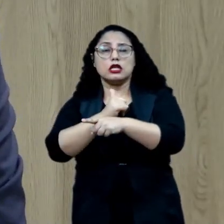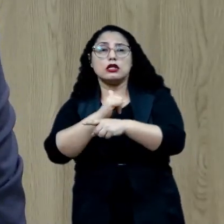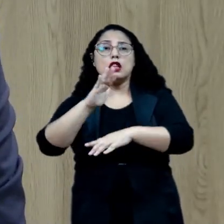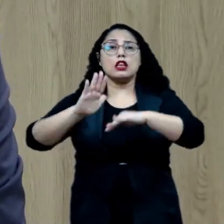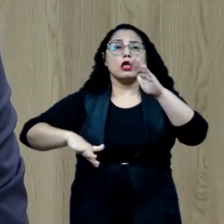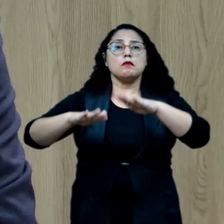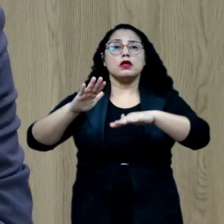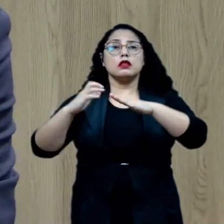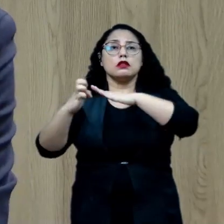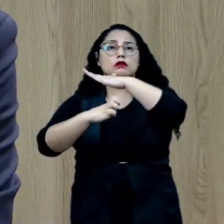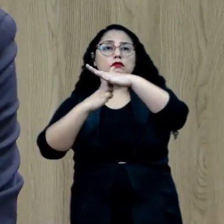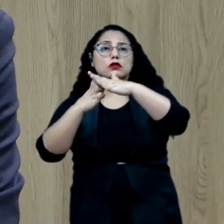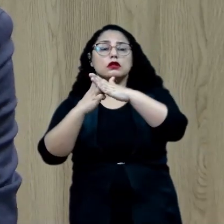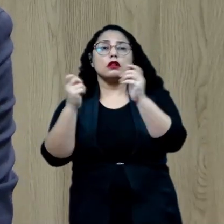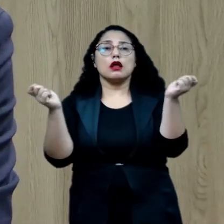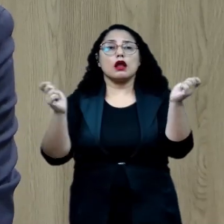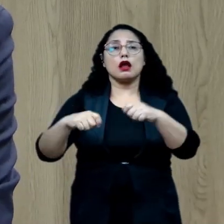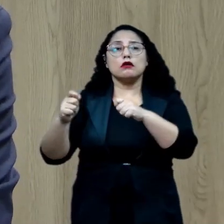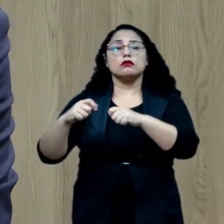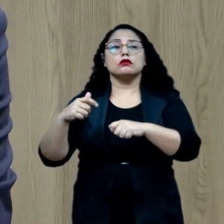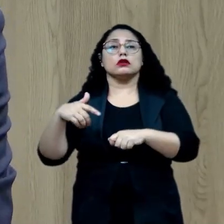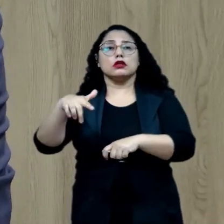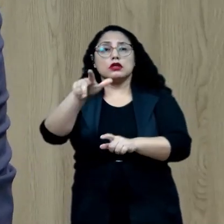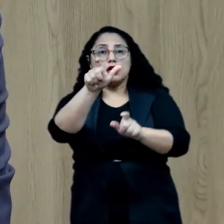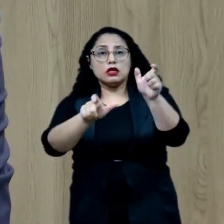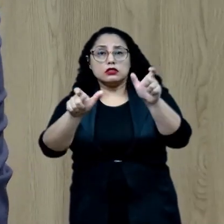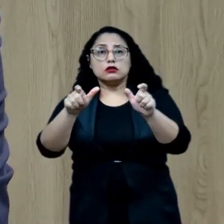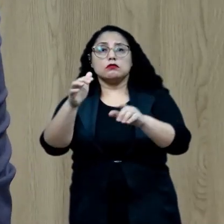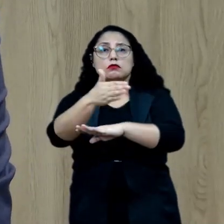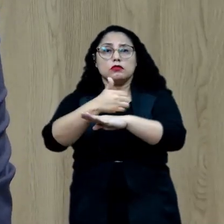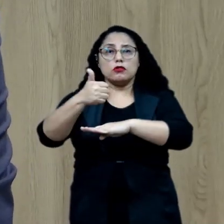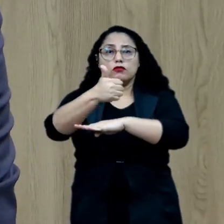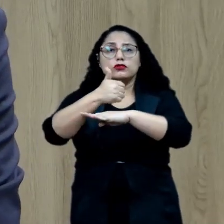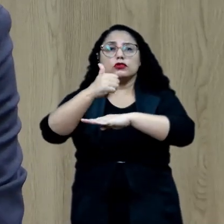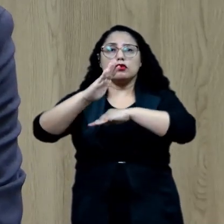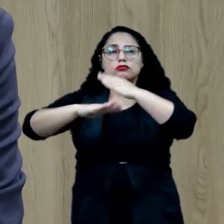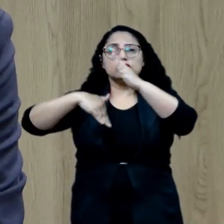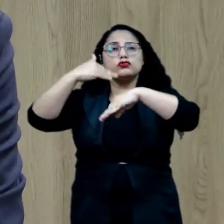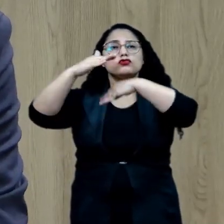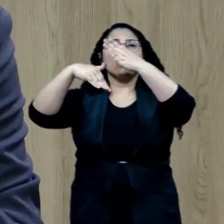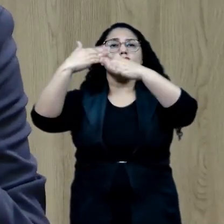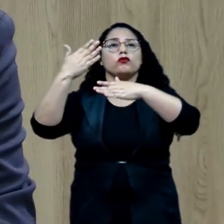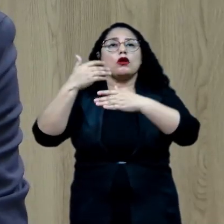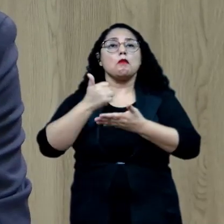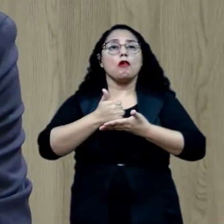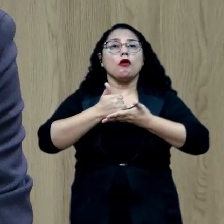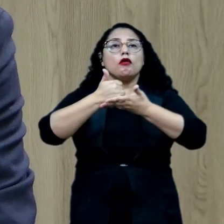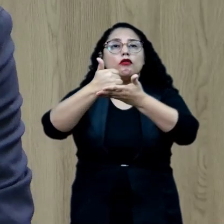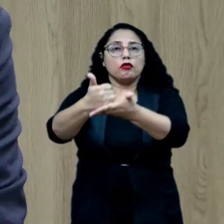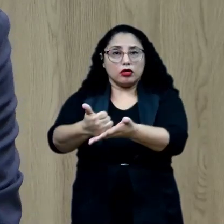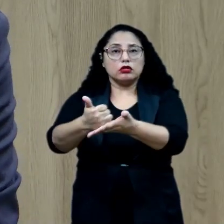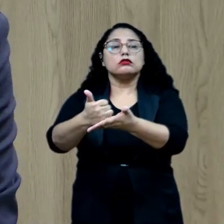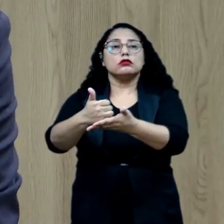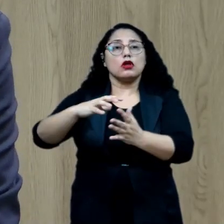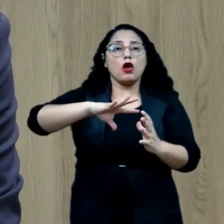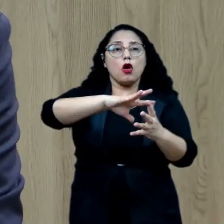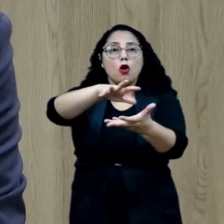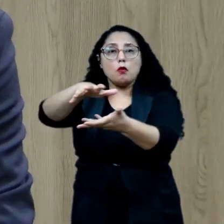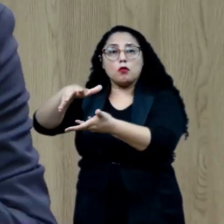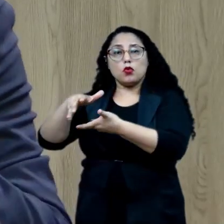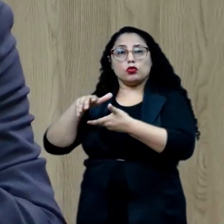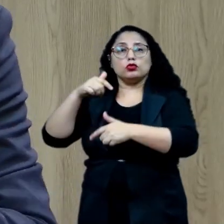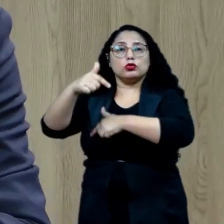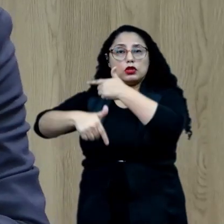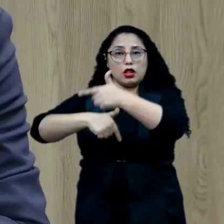demandas da empresa e das competências e habilidades que esse profissional tem desenvolvida para ofertar a esse mundo do